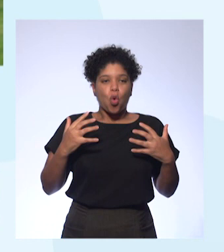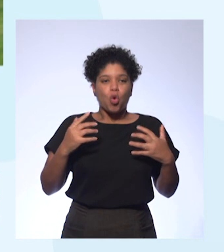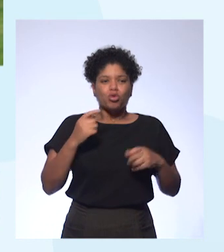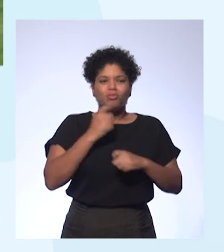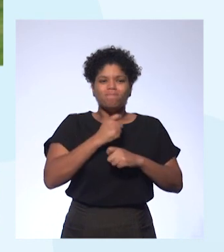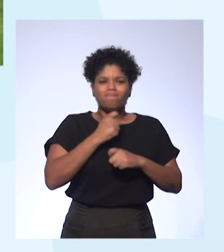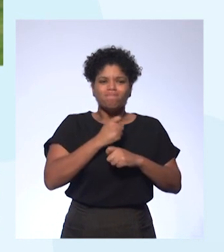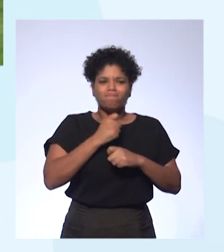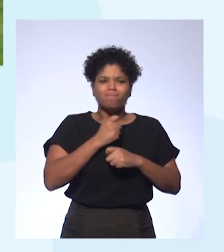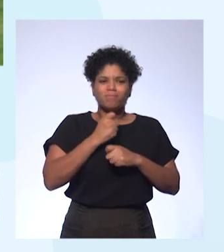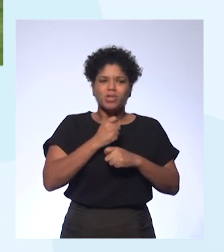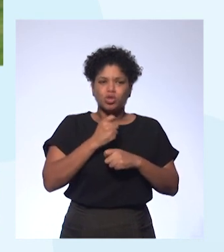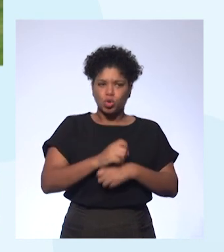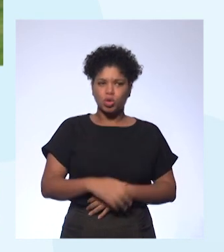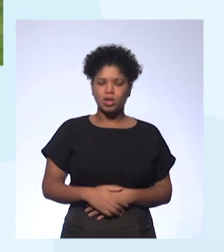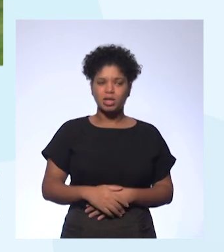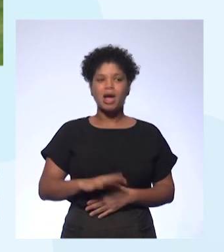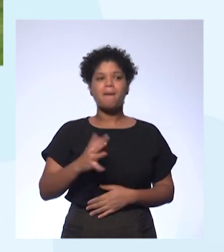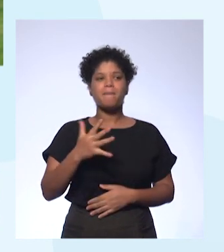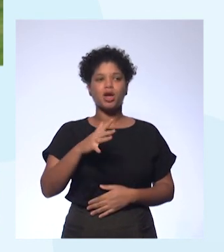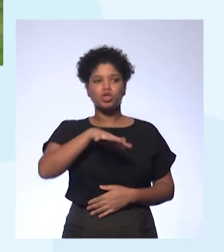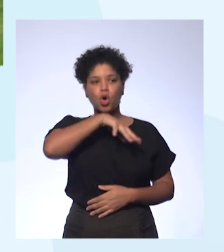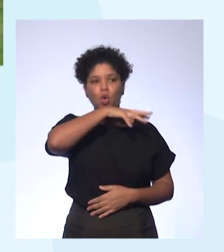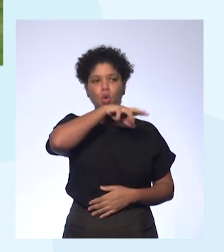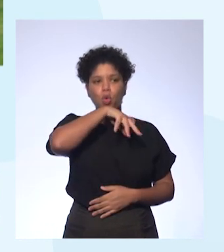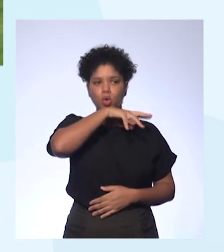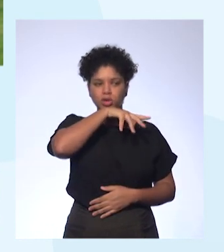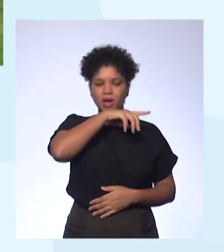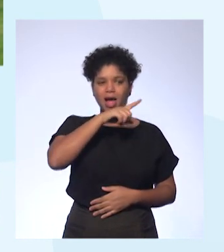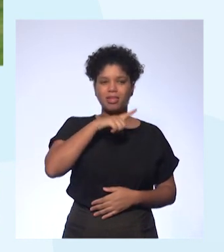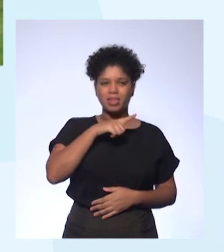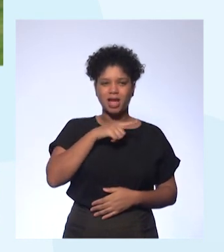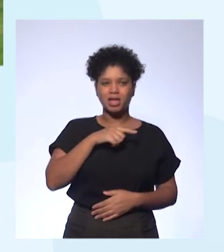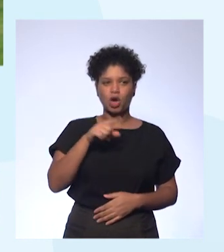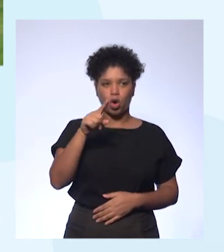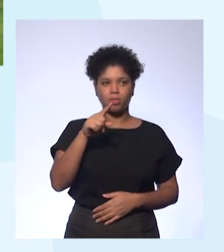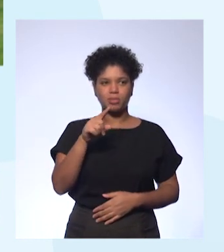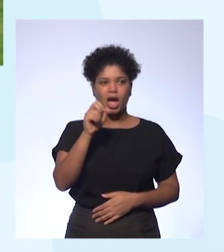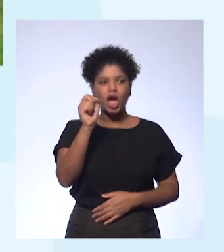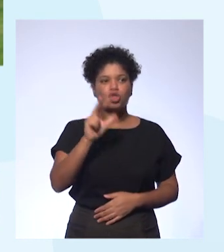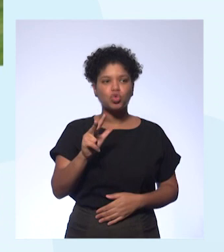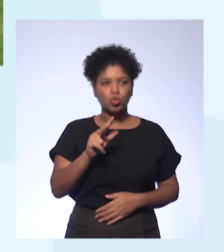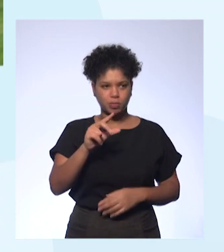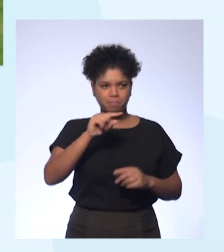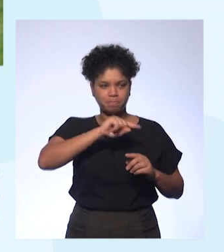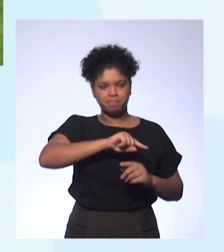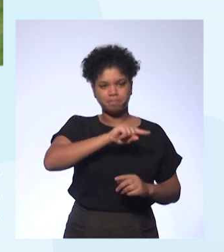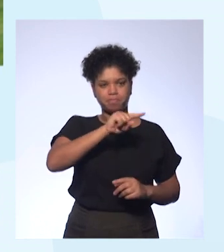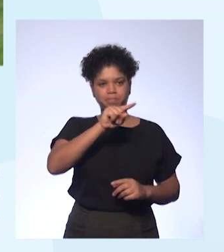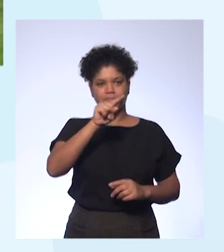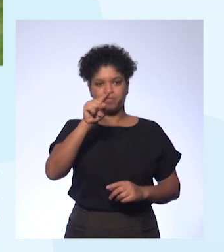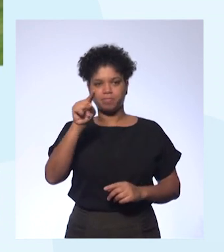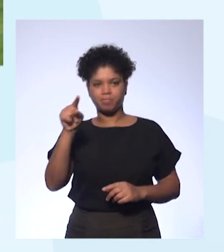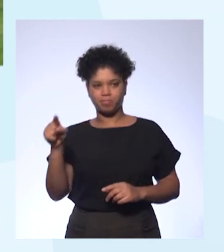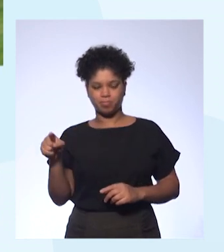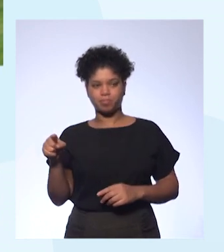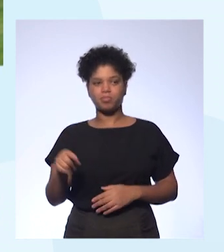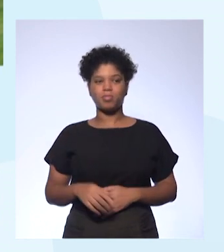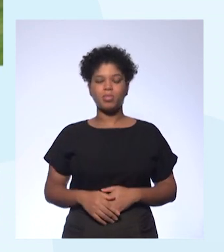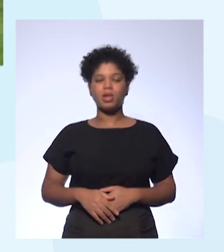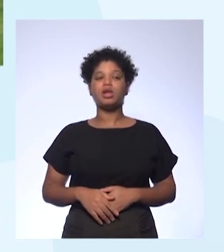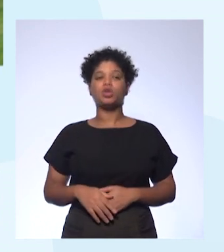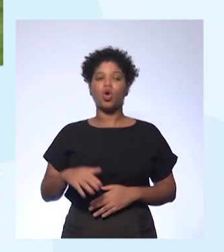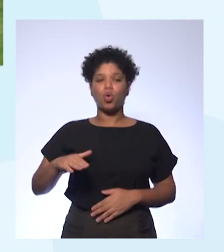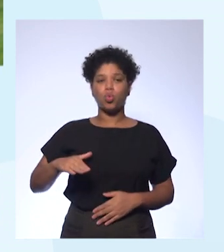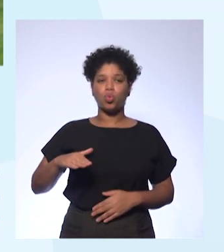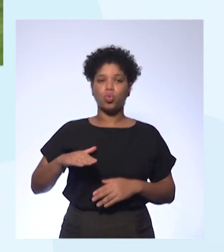quê? Que animais normais, né, aqui nesse azulzinho, a gente tem o crescimento